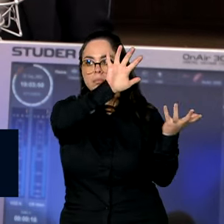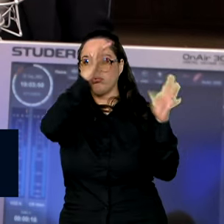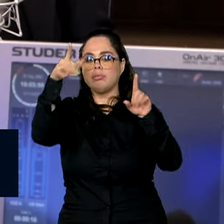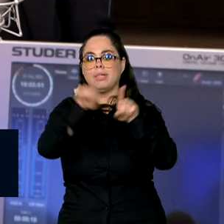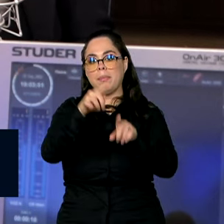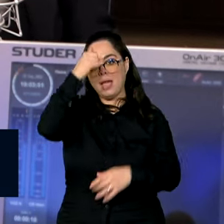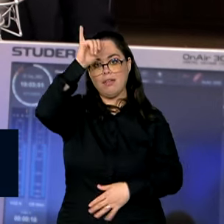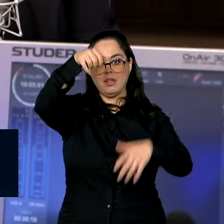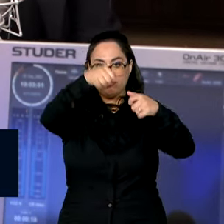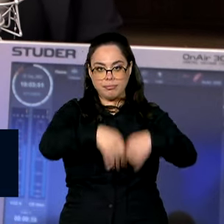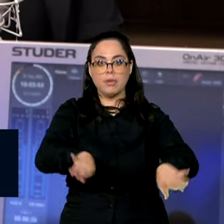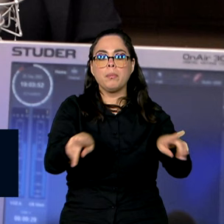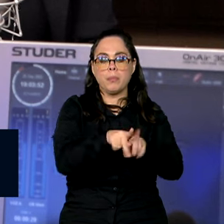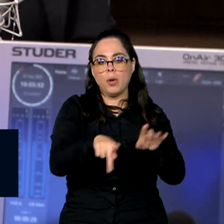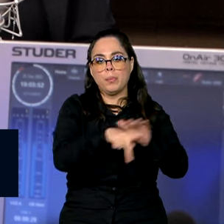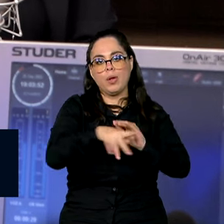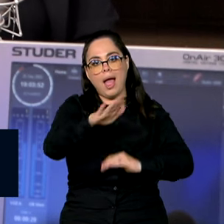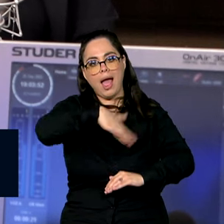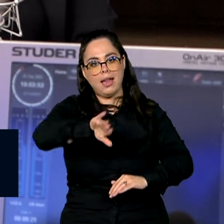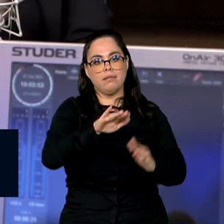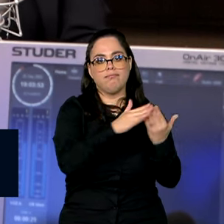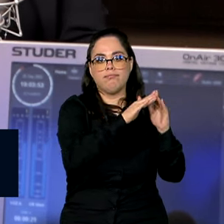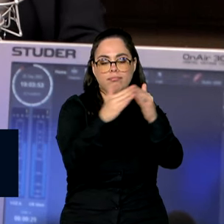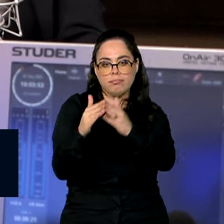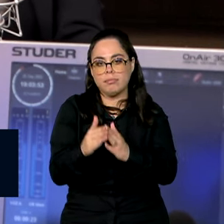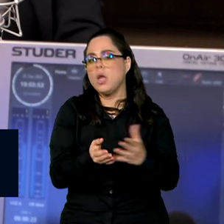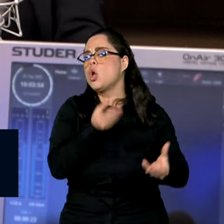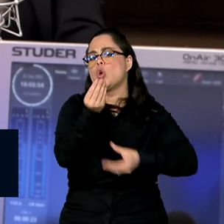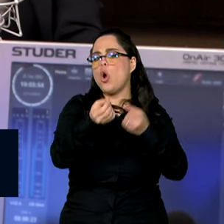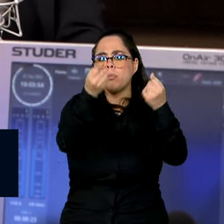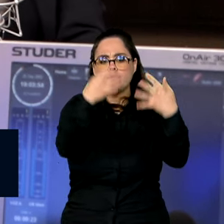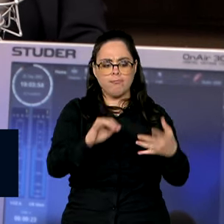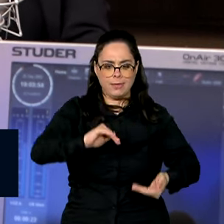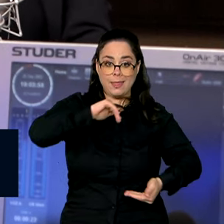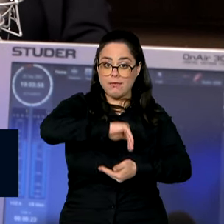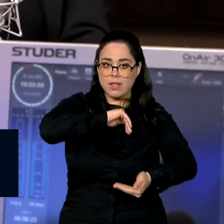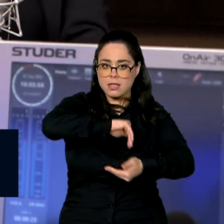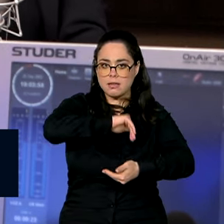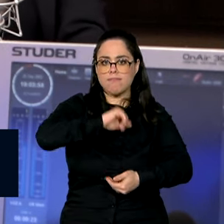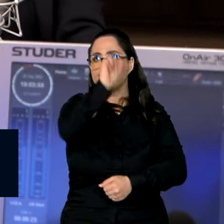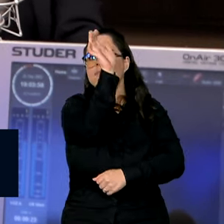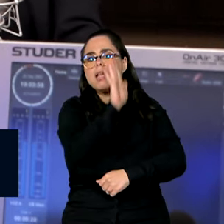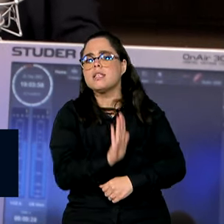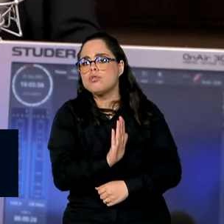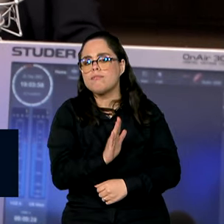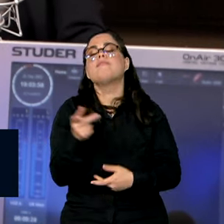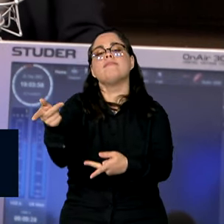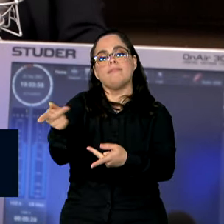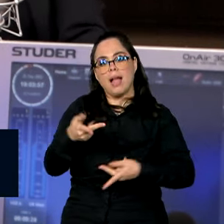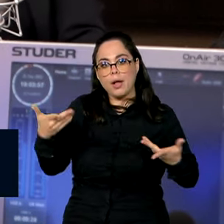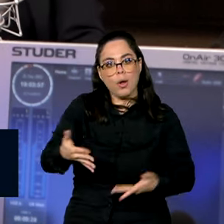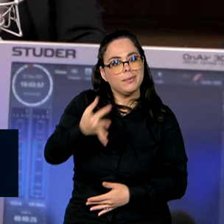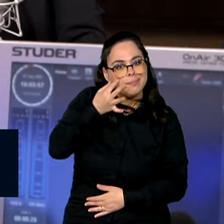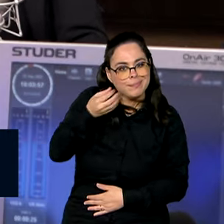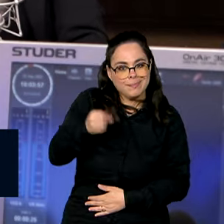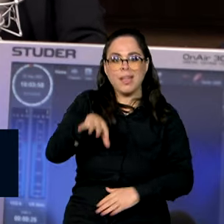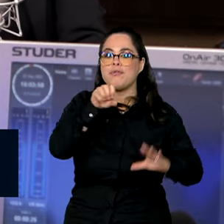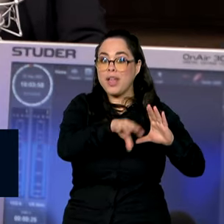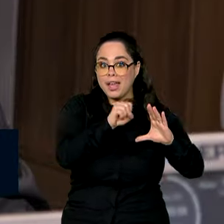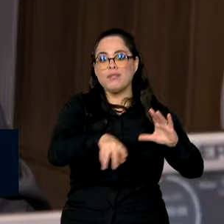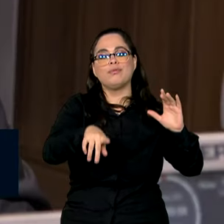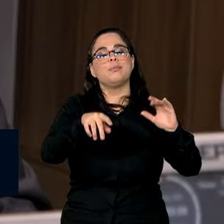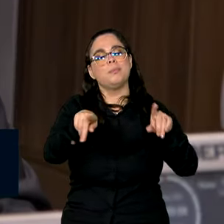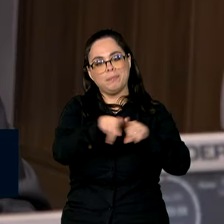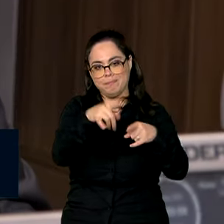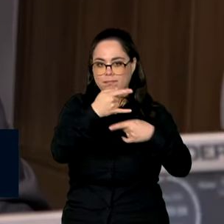climáticos em periferias para tratar desse assunto e das ações de Defesa Civil em todo o país recebemos ao vivo na voz do Brasil Volnei